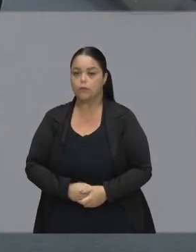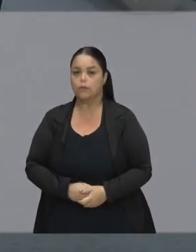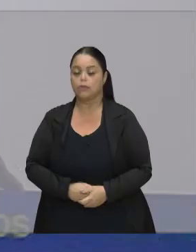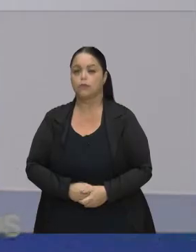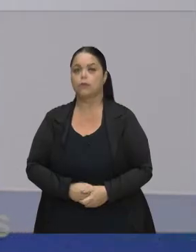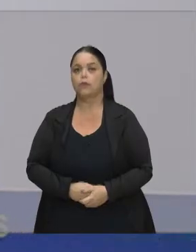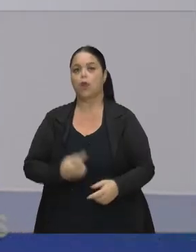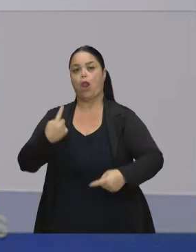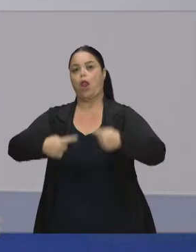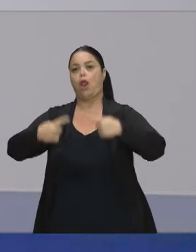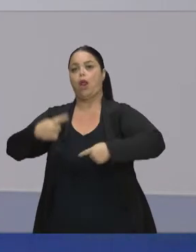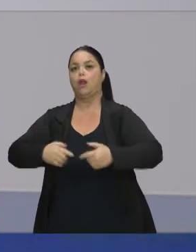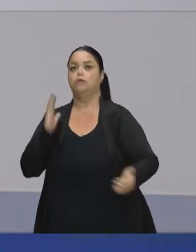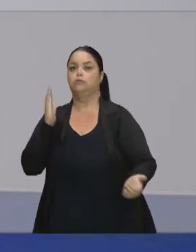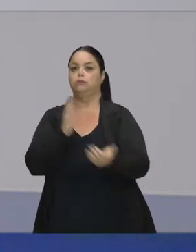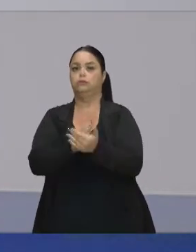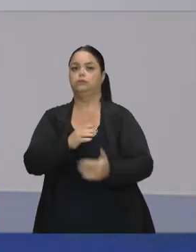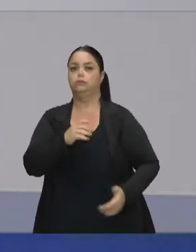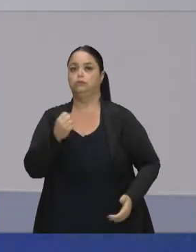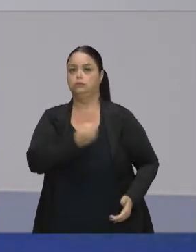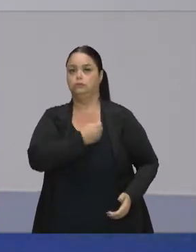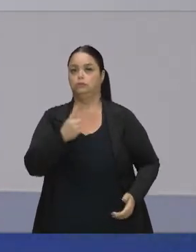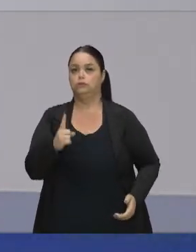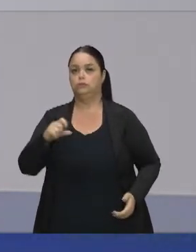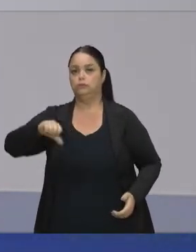Em discussão, o processo número